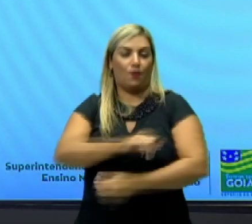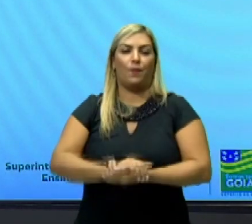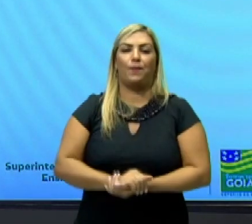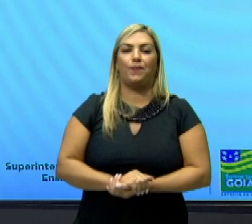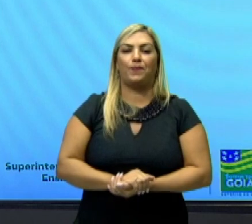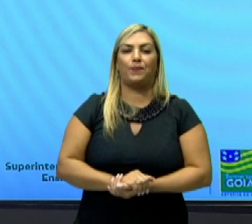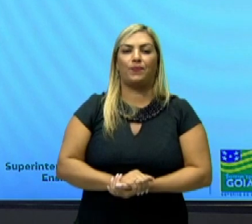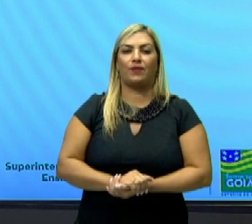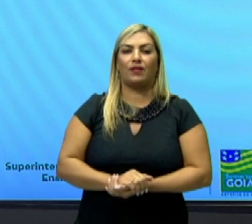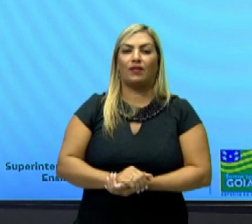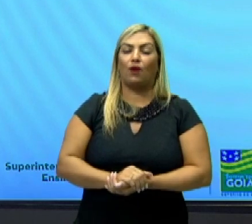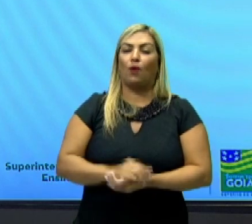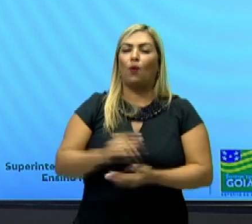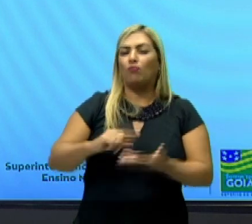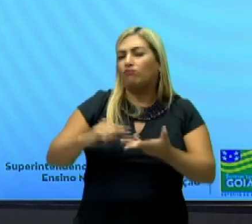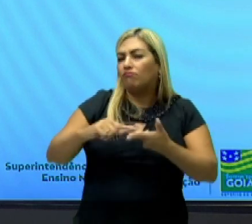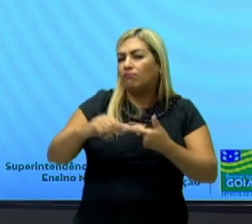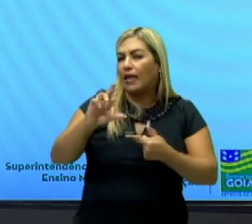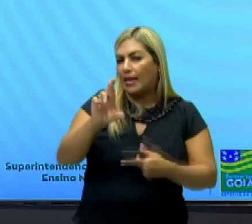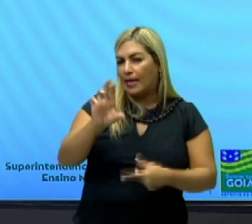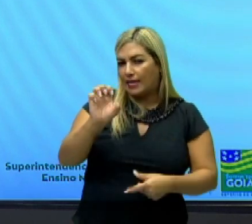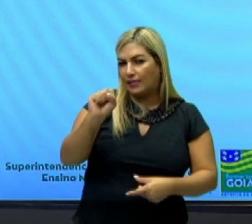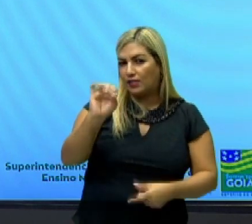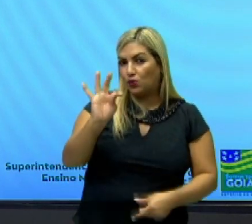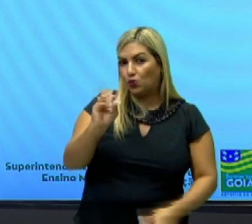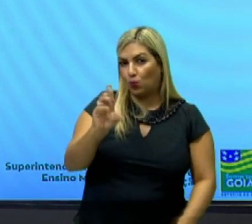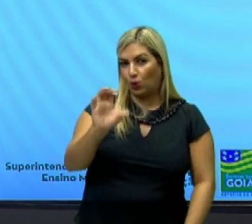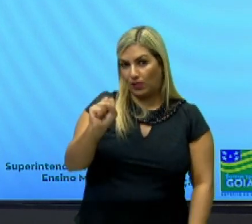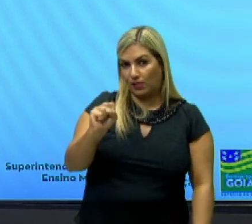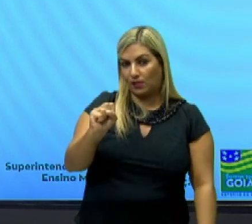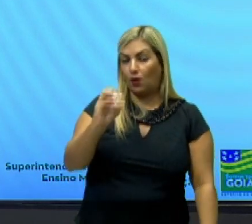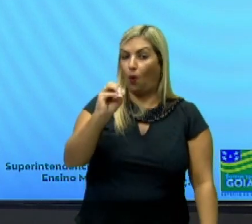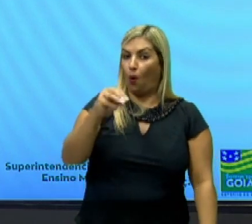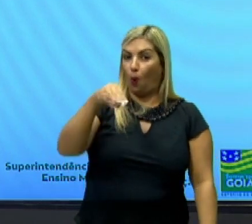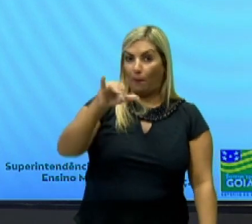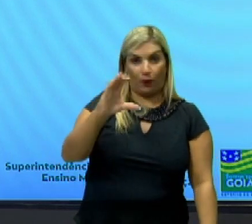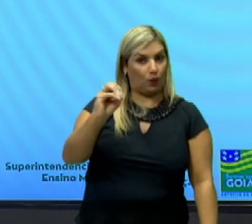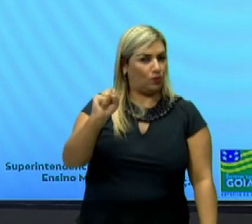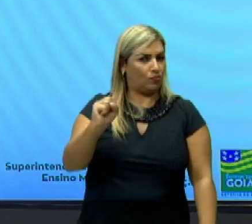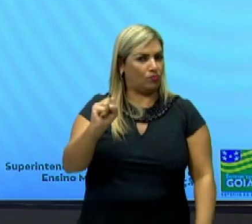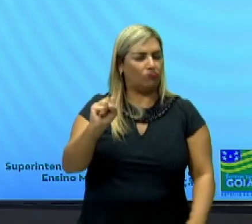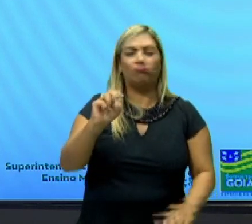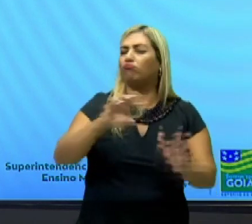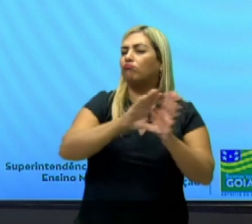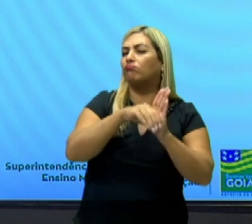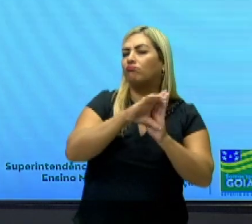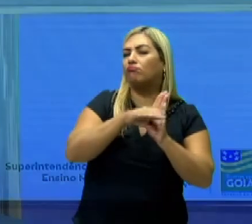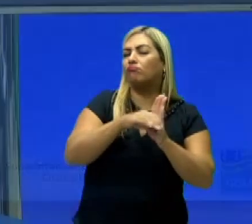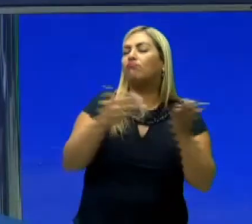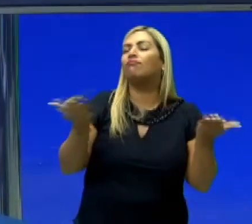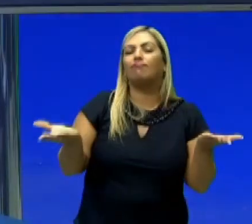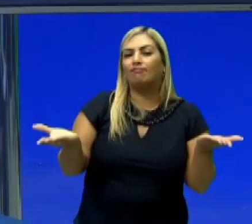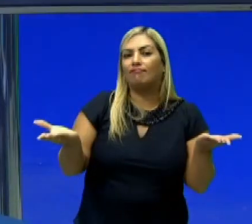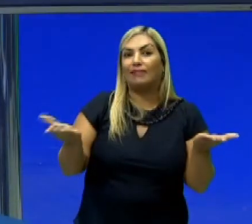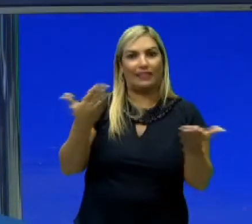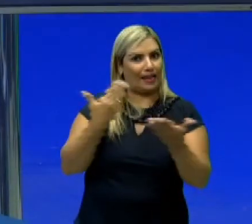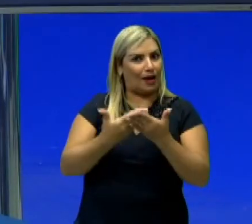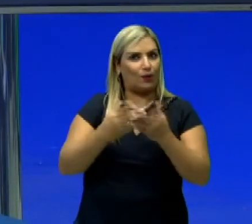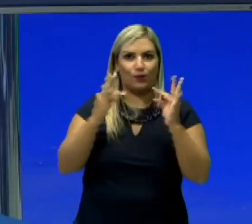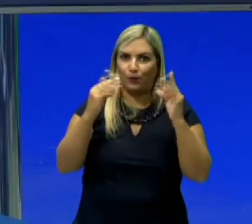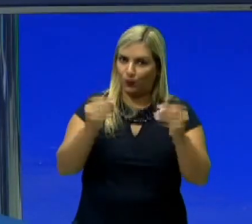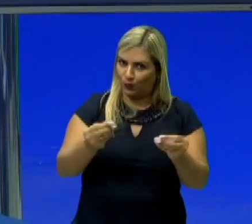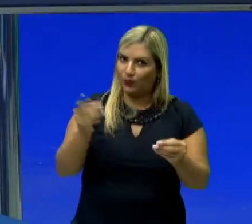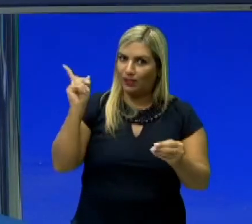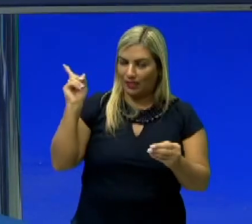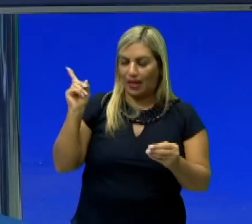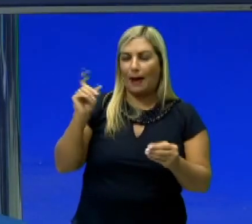resistores ohmicos, o que são resistores ohmicos, galera? Lembra que você tem todas essas aulas